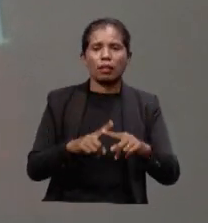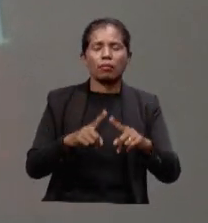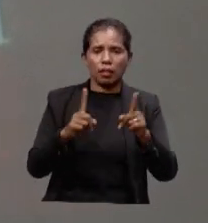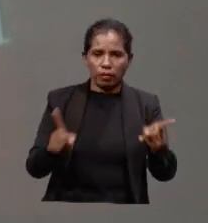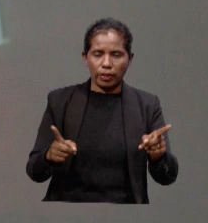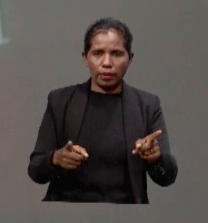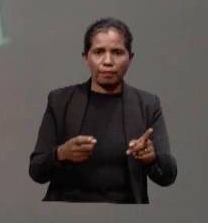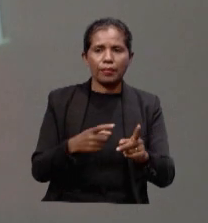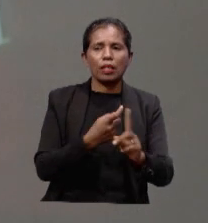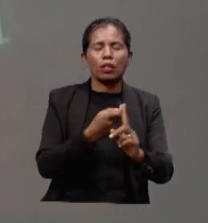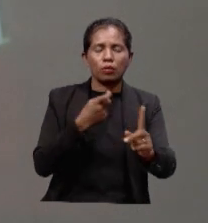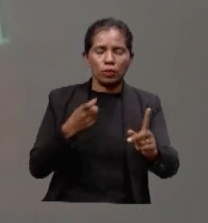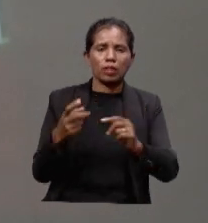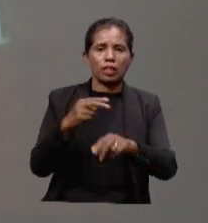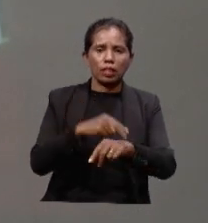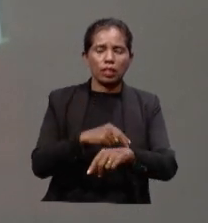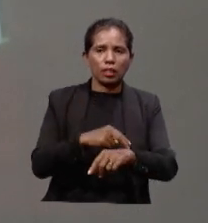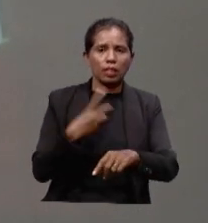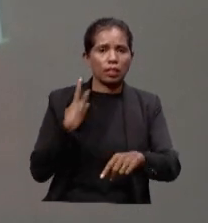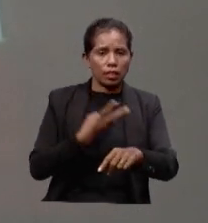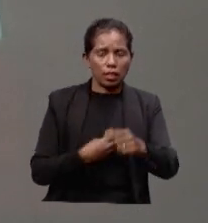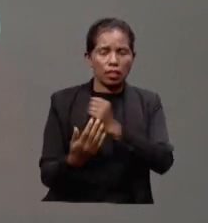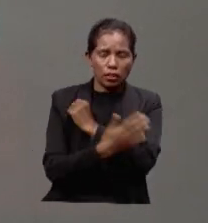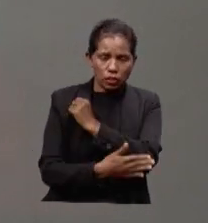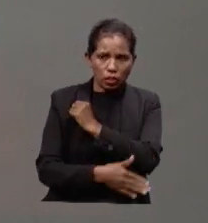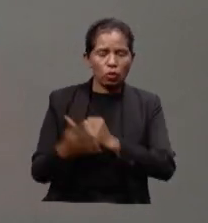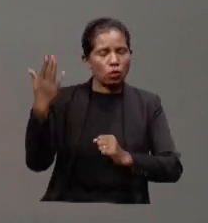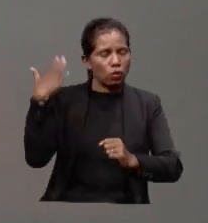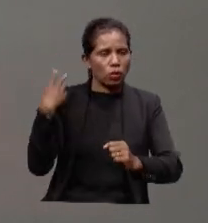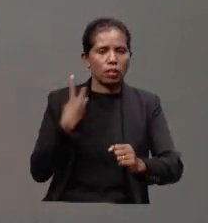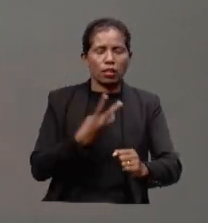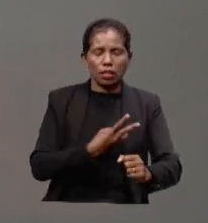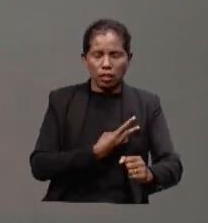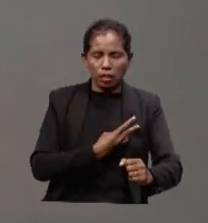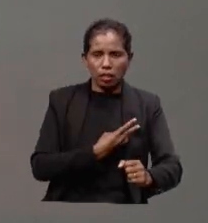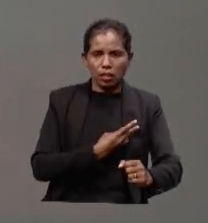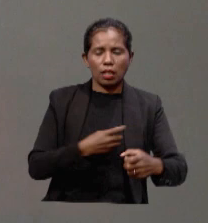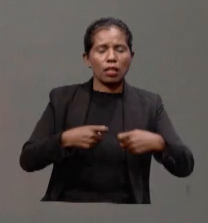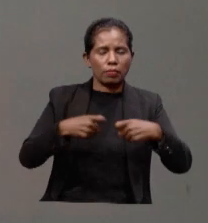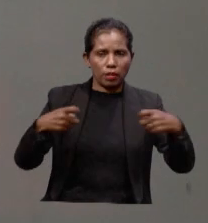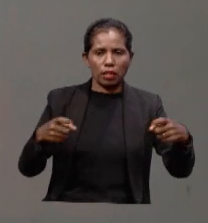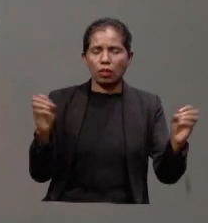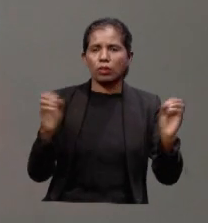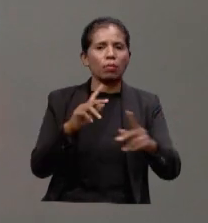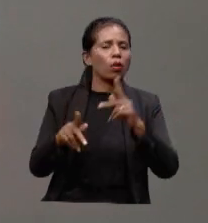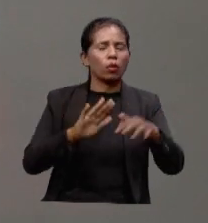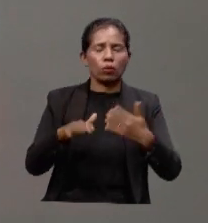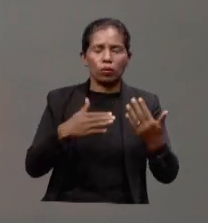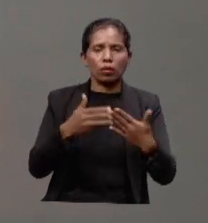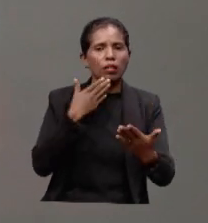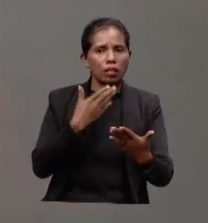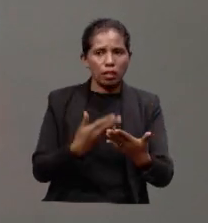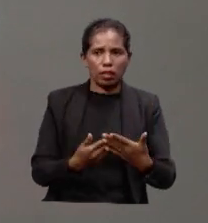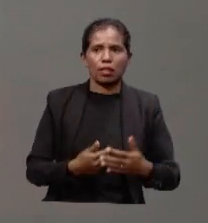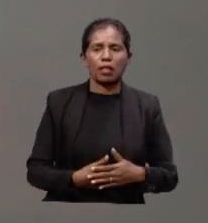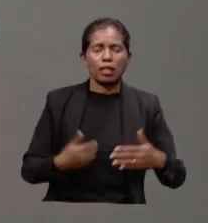husi teritori ida ne beke ita ulu inimigo ba malu laos de emo toto ne dia kala det iha buat rumah ne